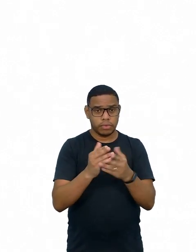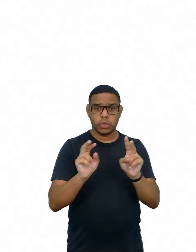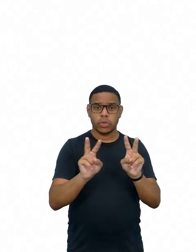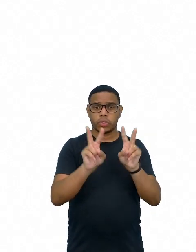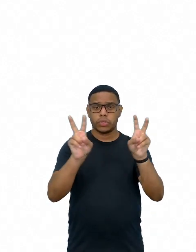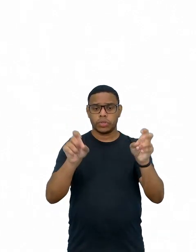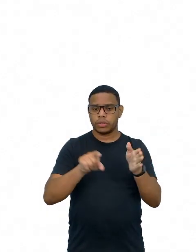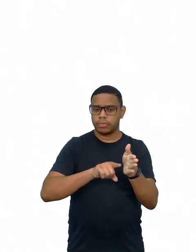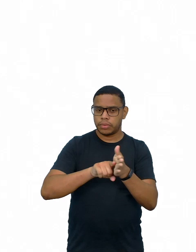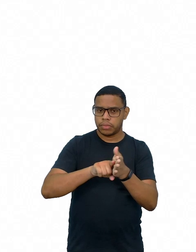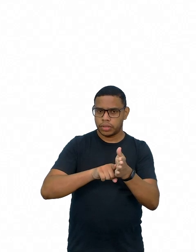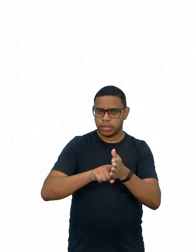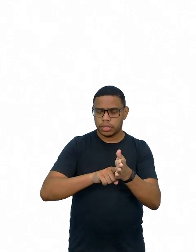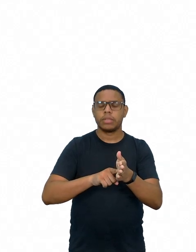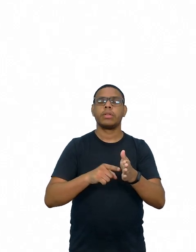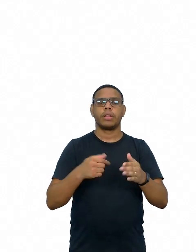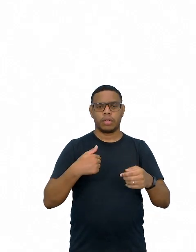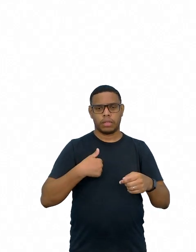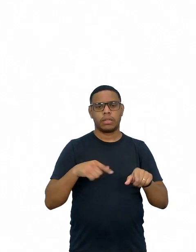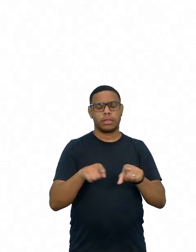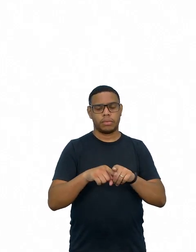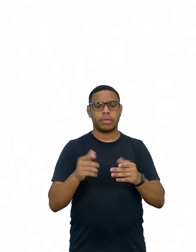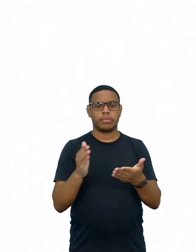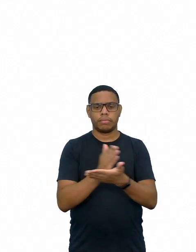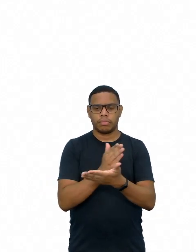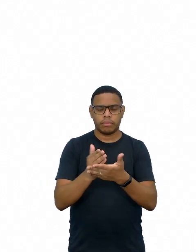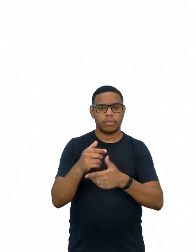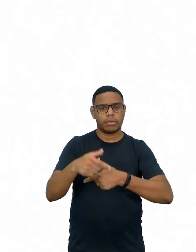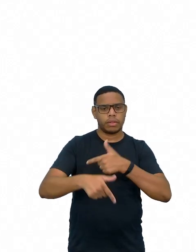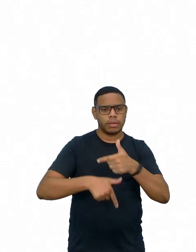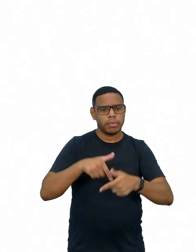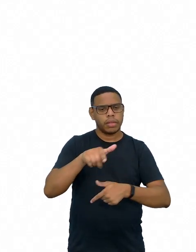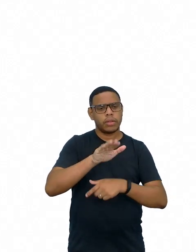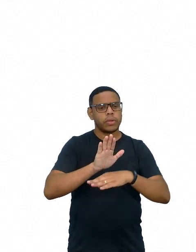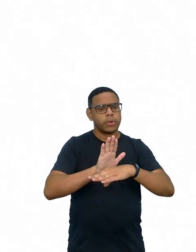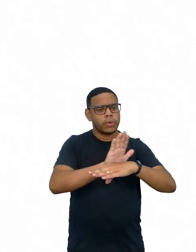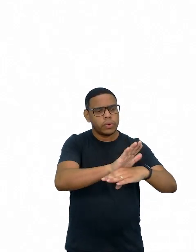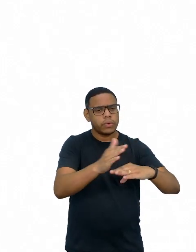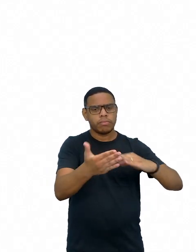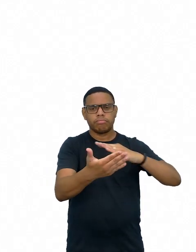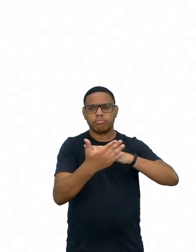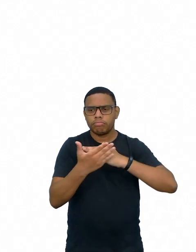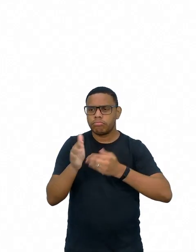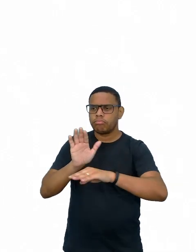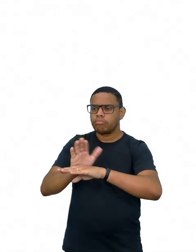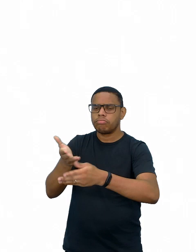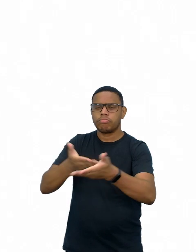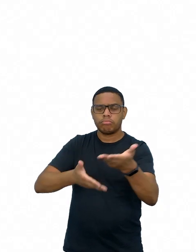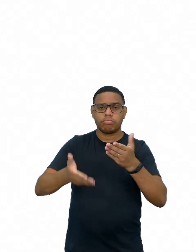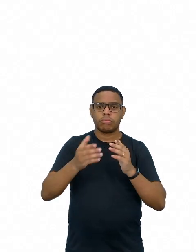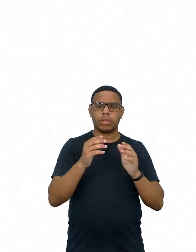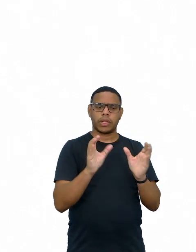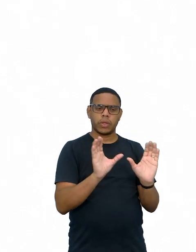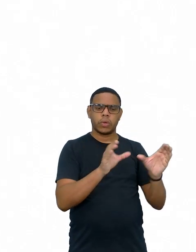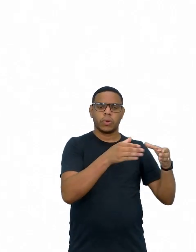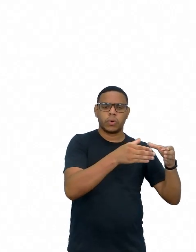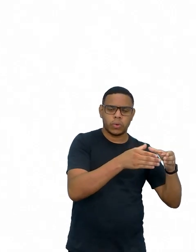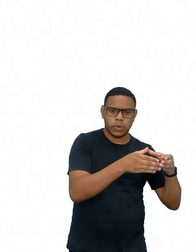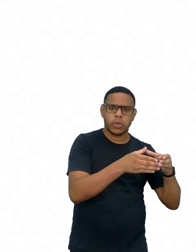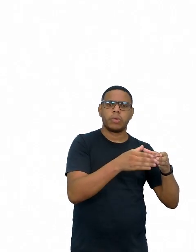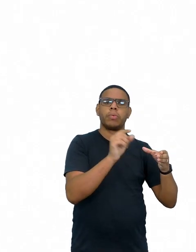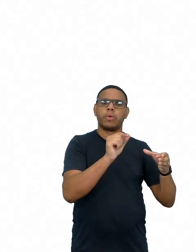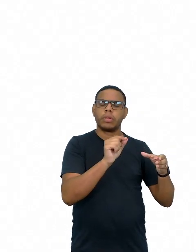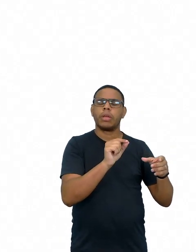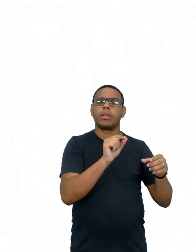pesquisa. Eu também tenho que fazer com que o meu aluno trabalhe em um ambiente de colaboração. Então, se eu tenho um grupo, quem é que vai ser o